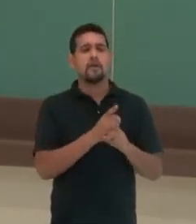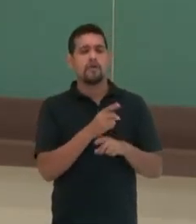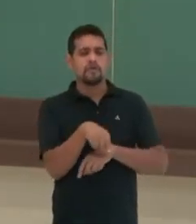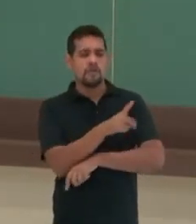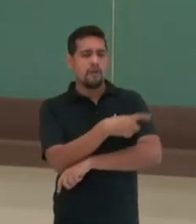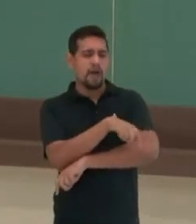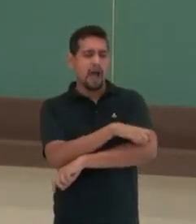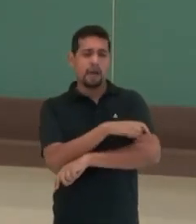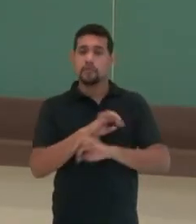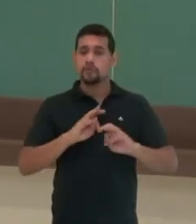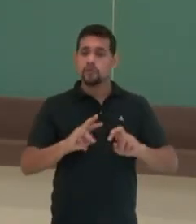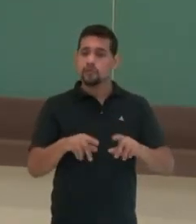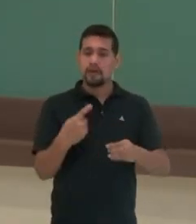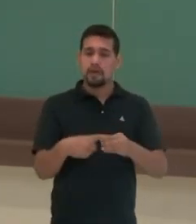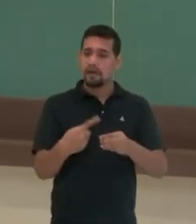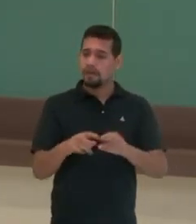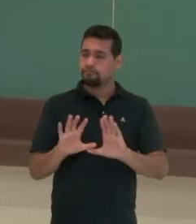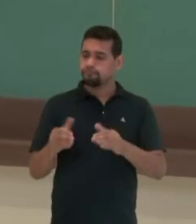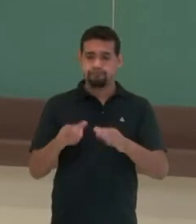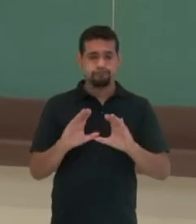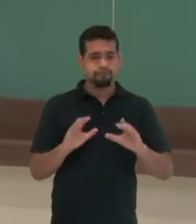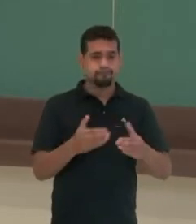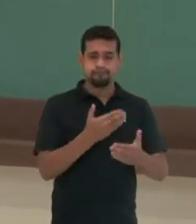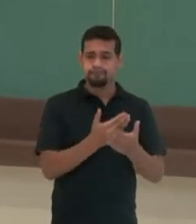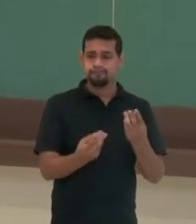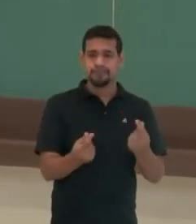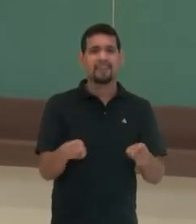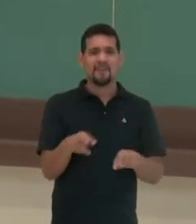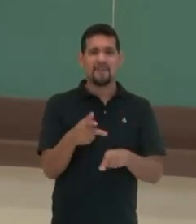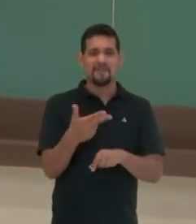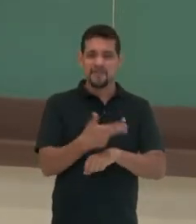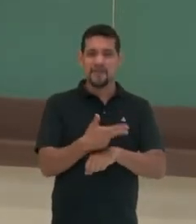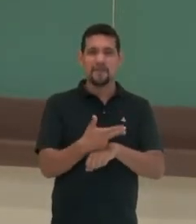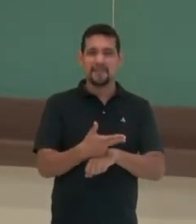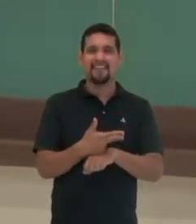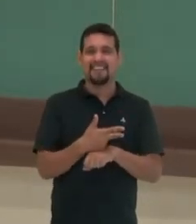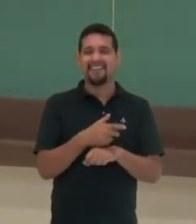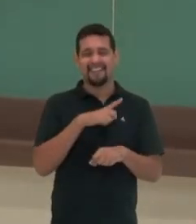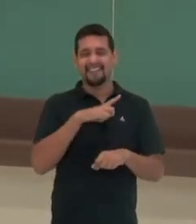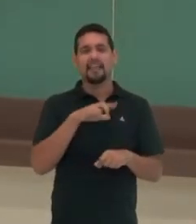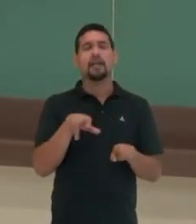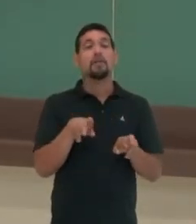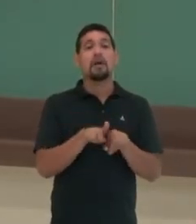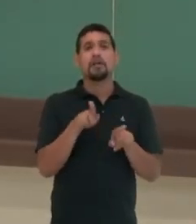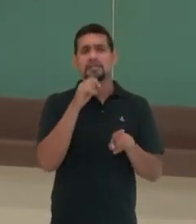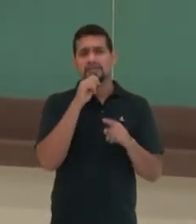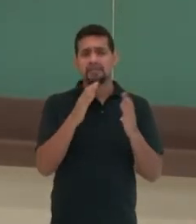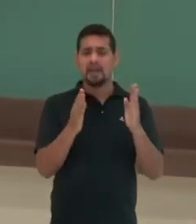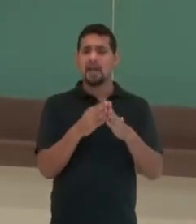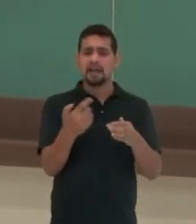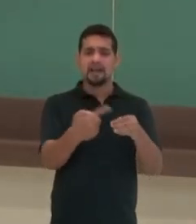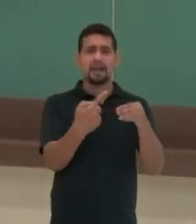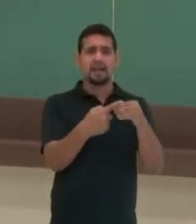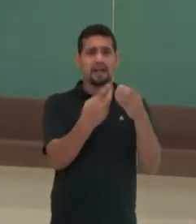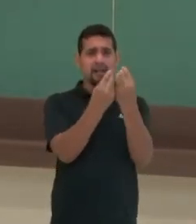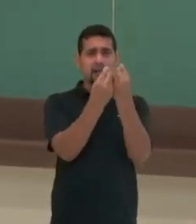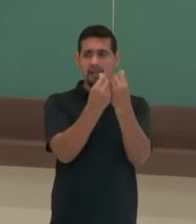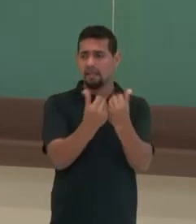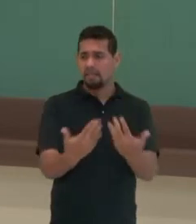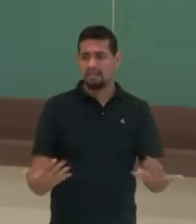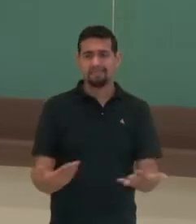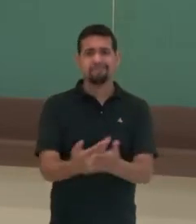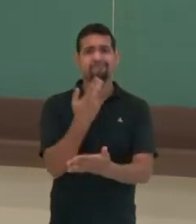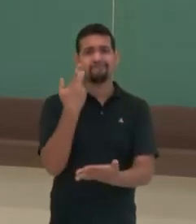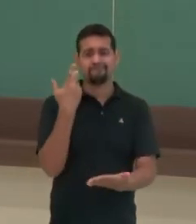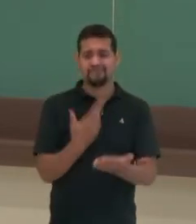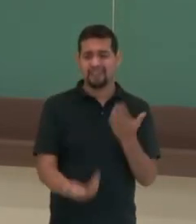vai toda a cidade, né? Por água abaixo, que nem o filme, né? Por água abaixo. Então, vai toda a cidade por água ali abaixo,